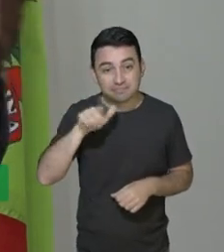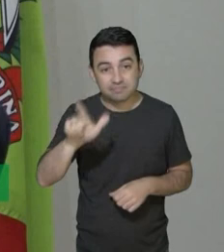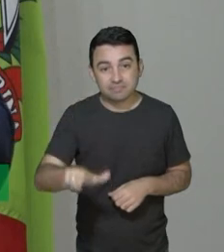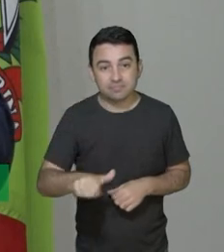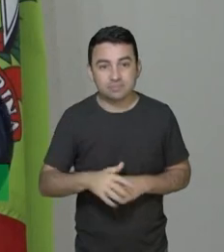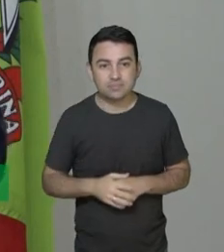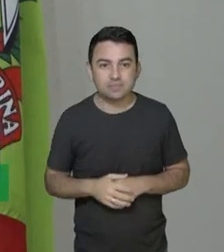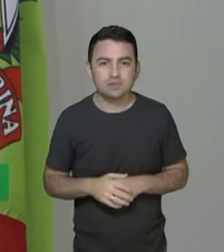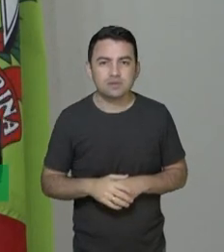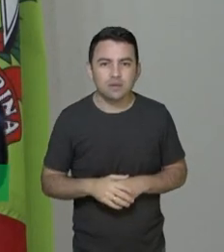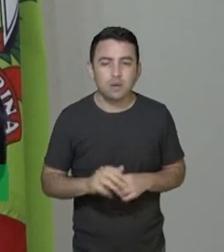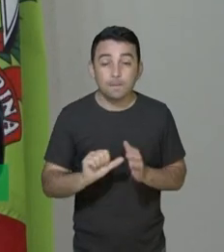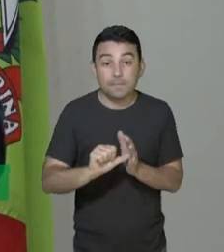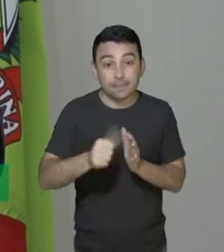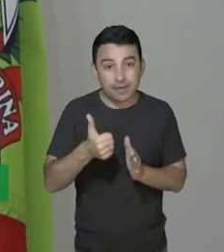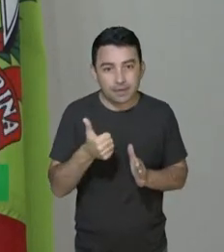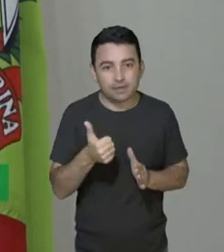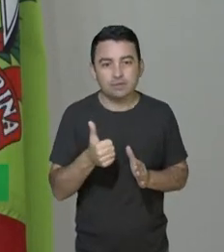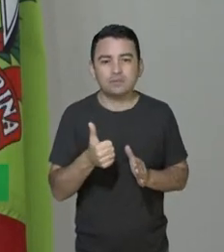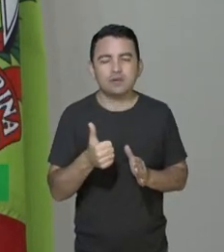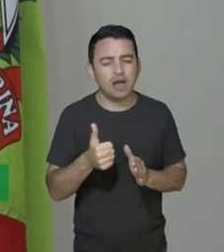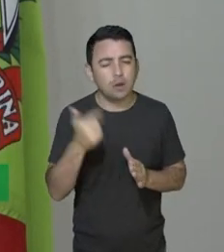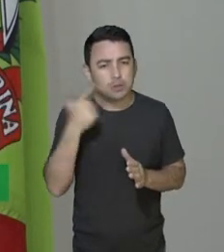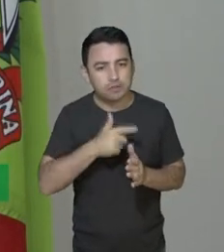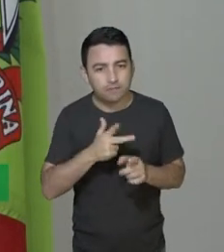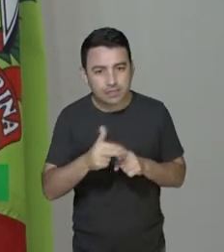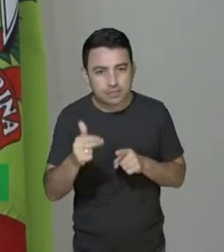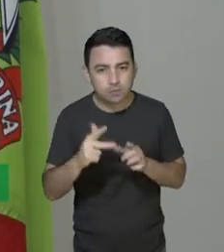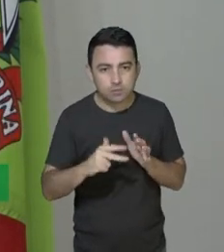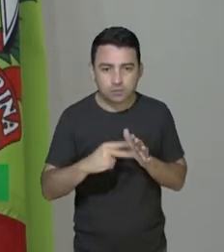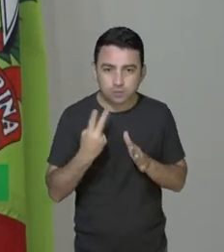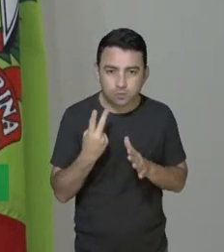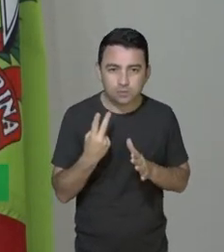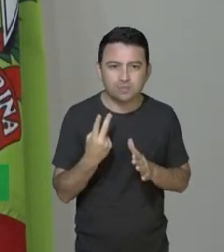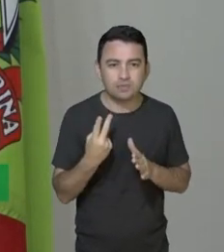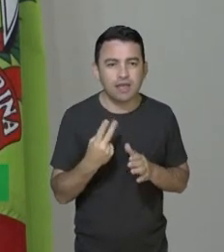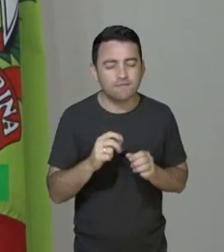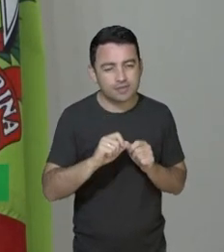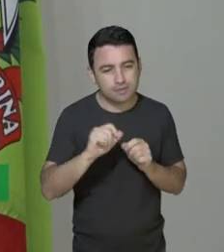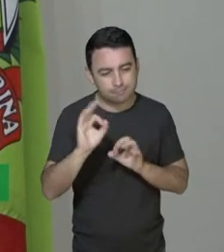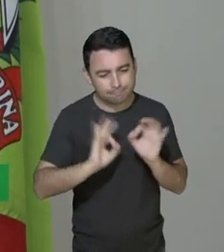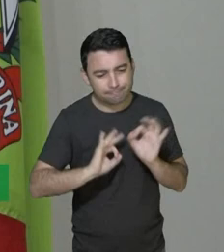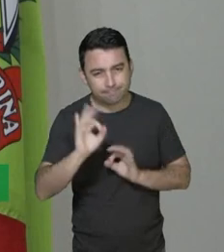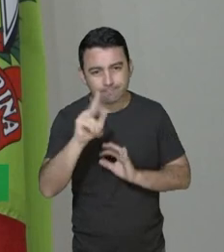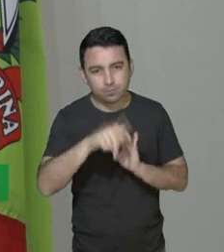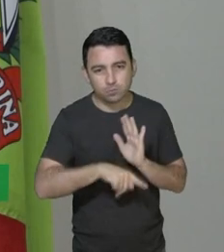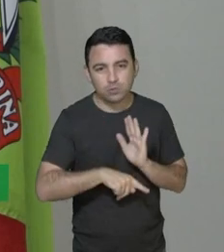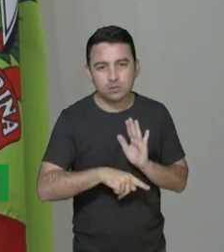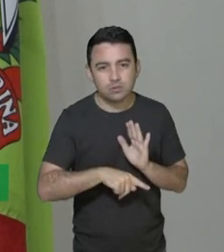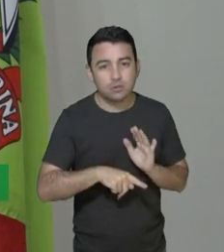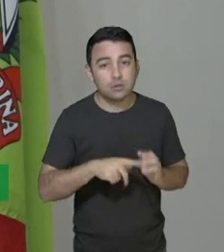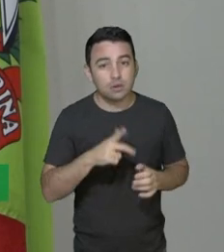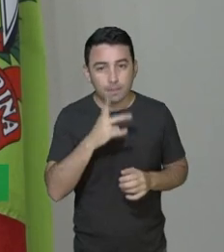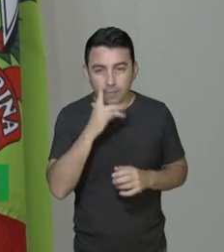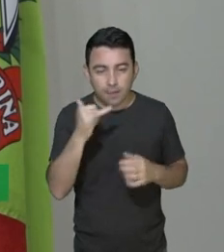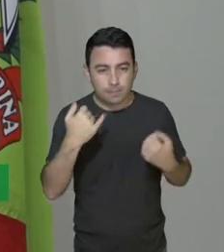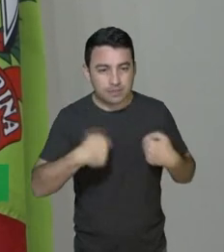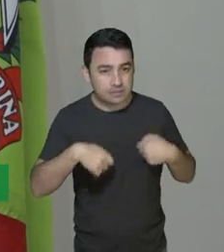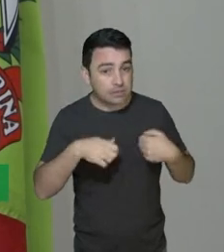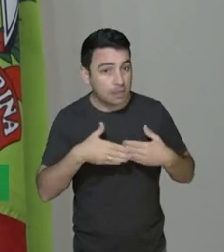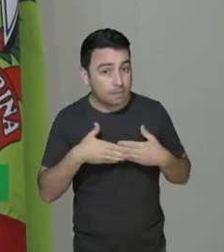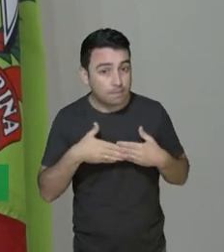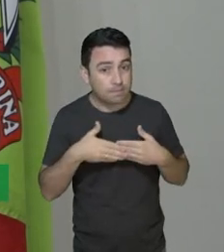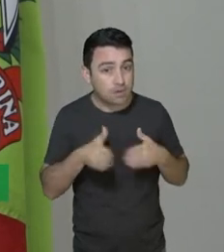o primeiro mandato, ganhou o segundo e aí fizemos um projeto. Pai, nós temos que abrir